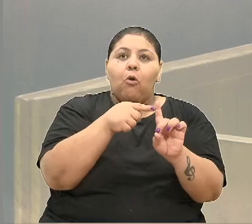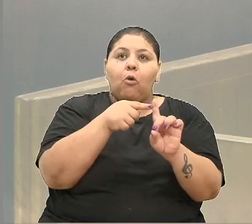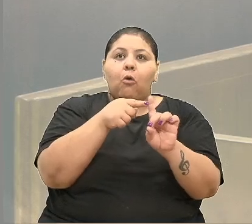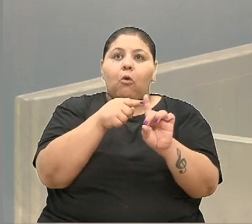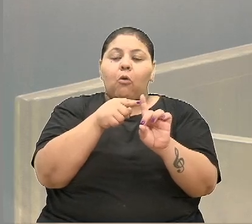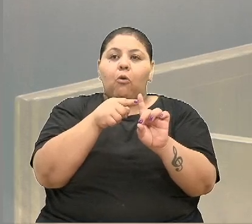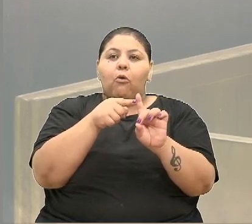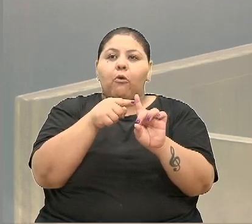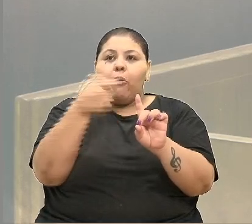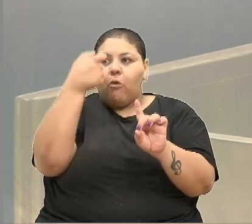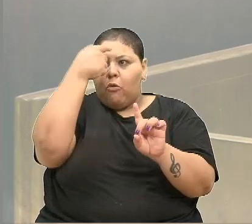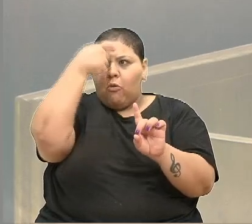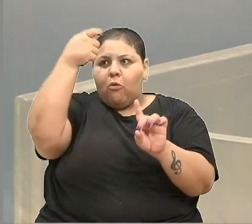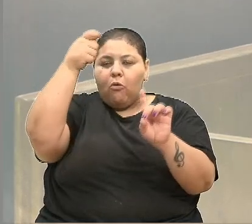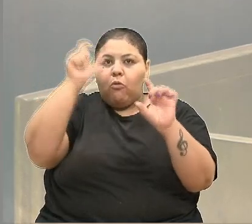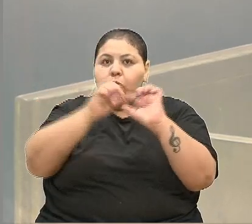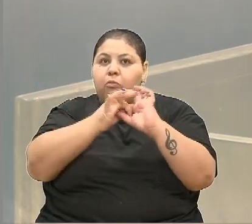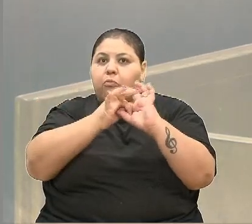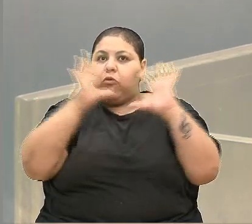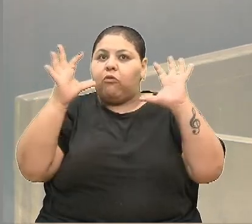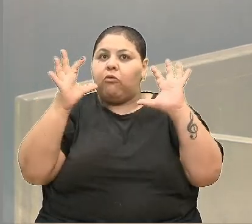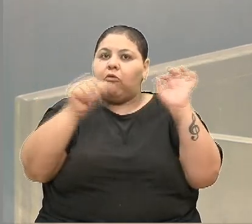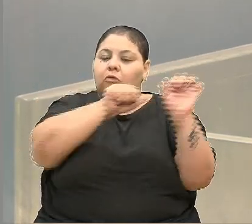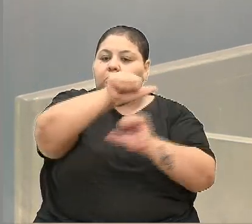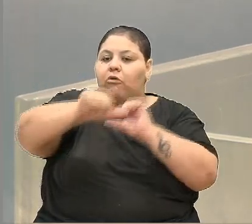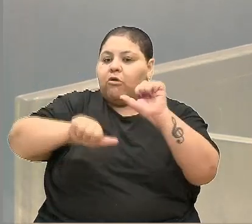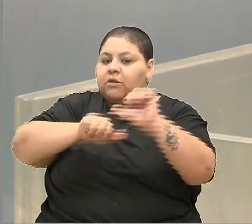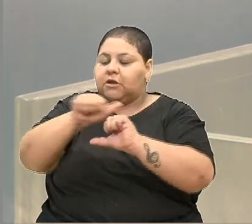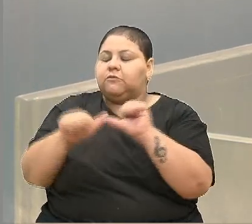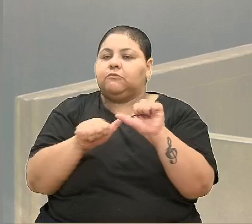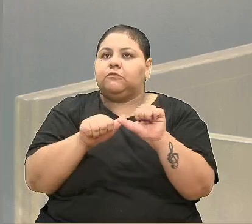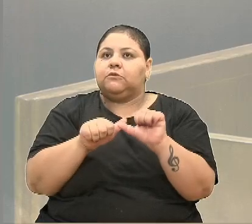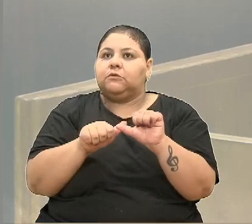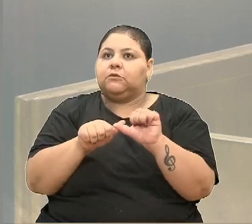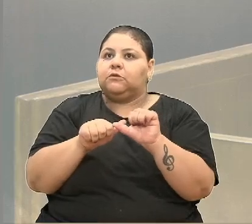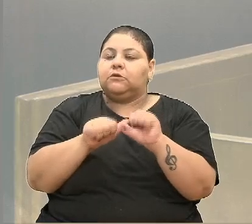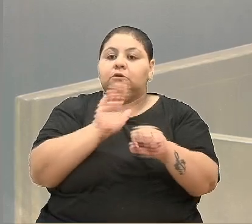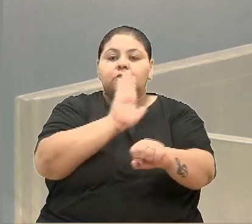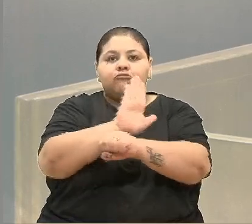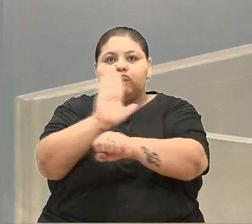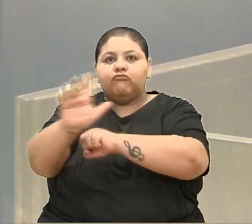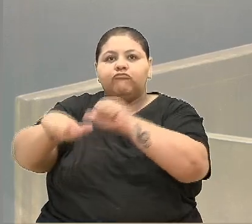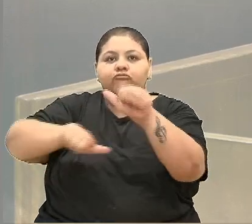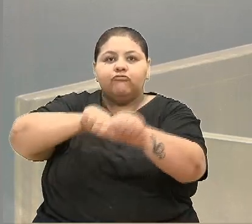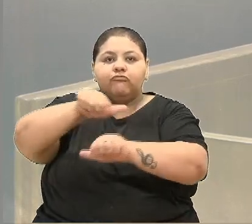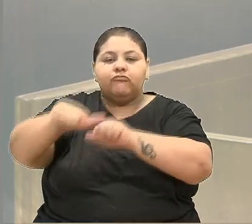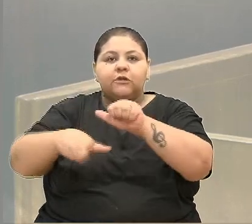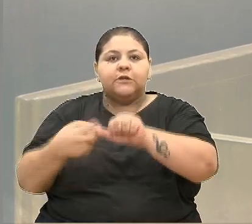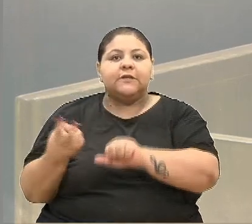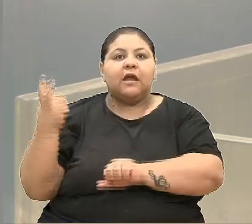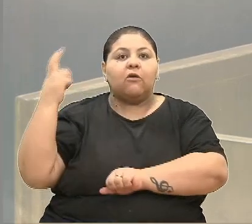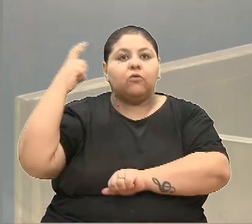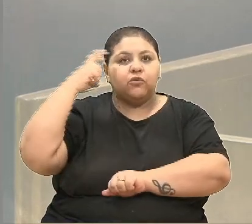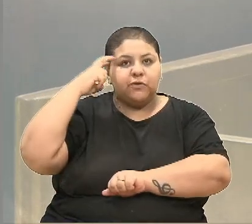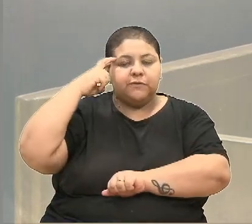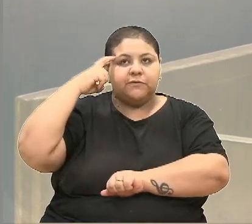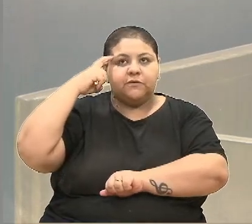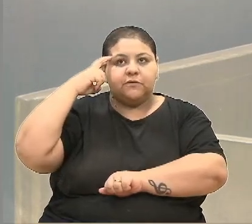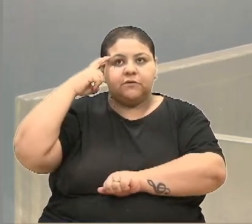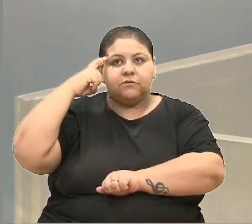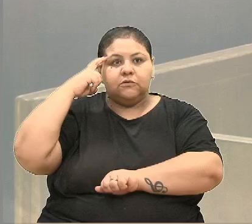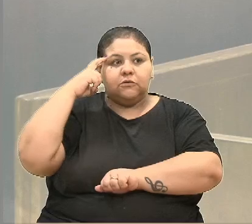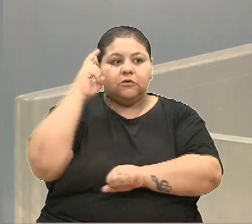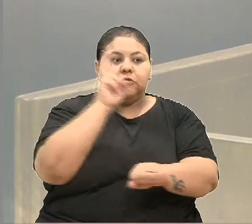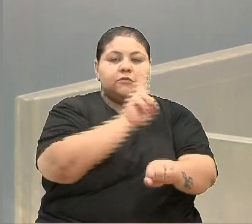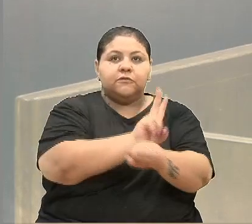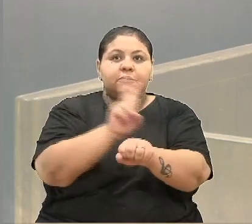de consciência, trazer transformação, ajudar na mudança de cultura, na